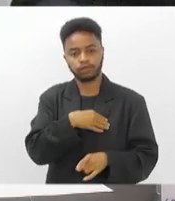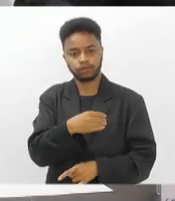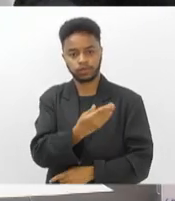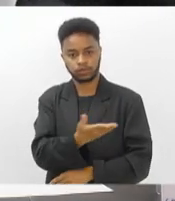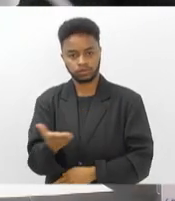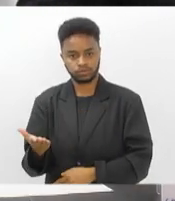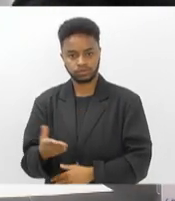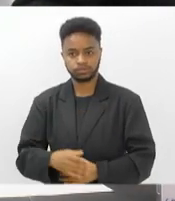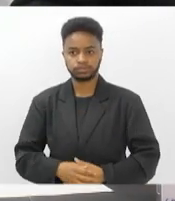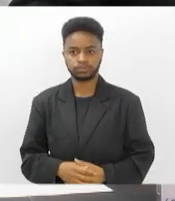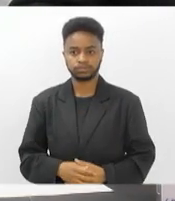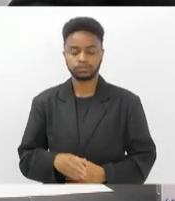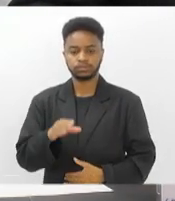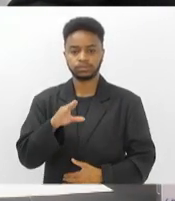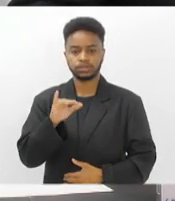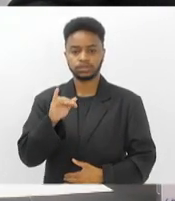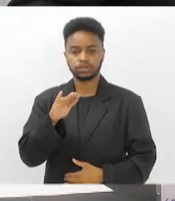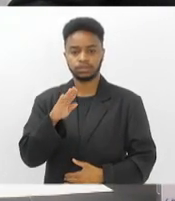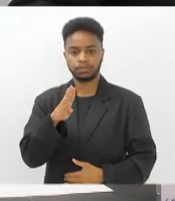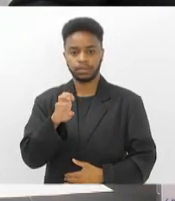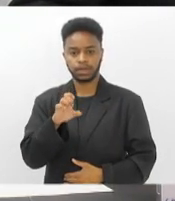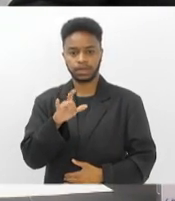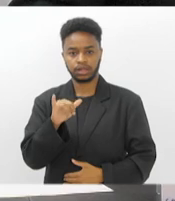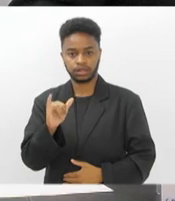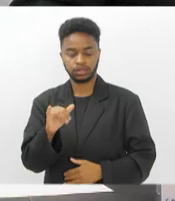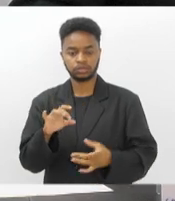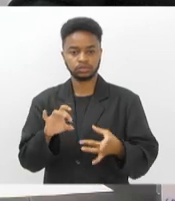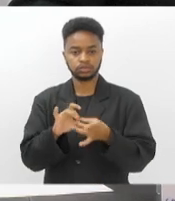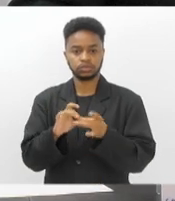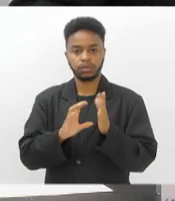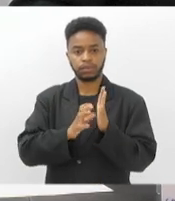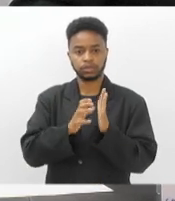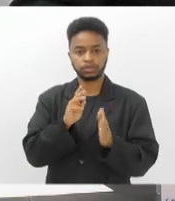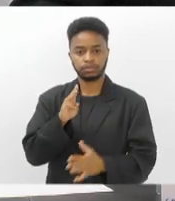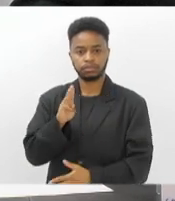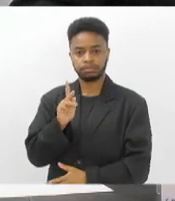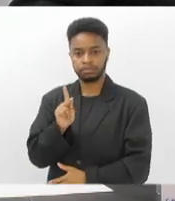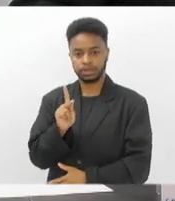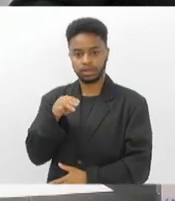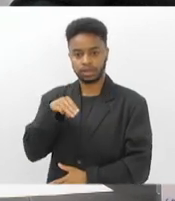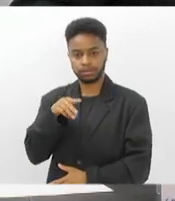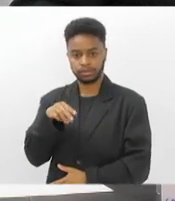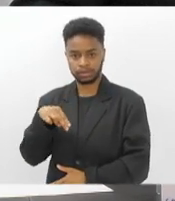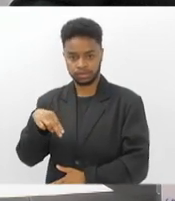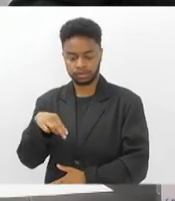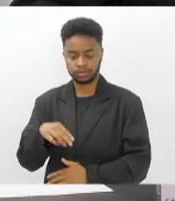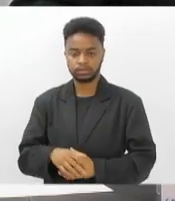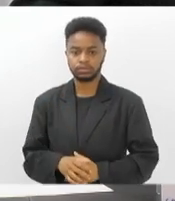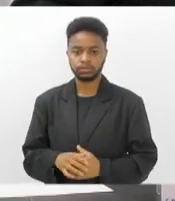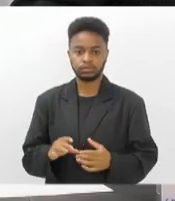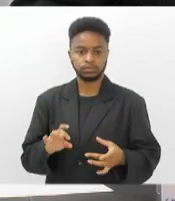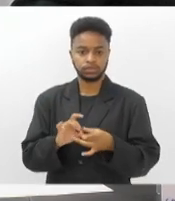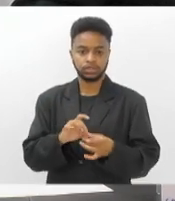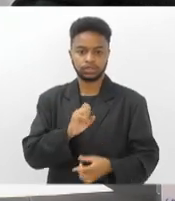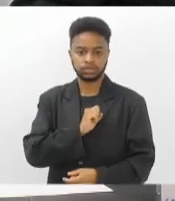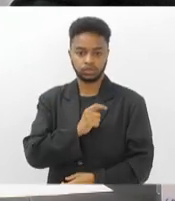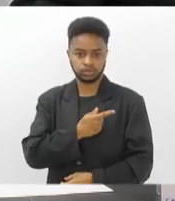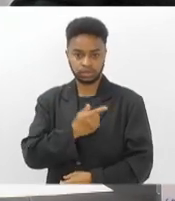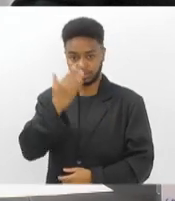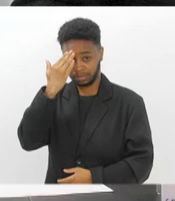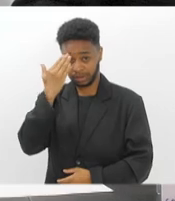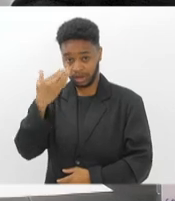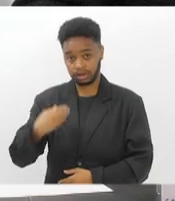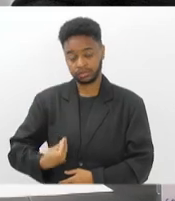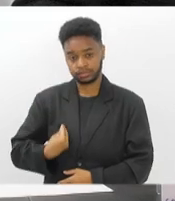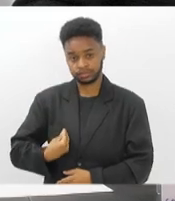filhos Cibelle Souza da Silva do partido pmn tá aqui com a gente também da mobilização Nacional de São Gonçalo Obrigado cib